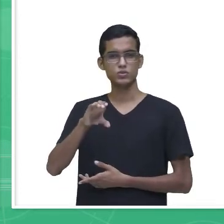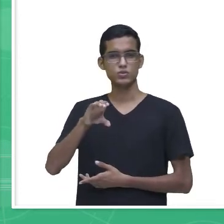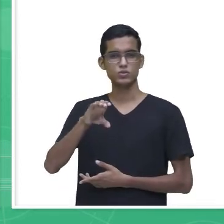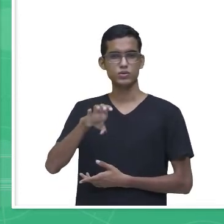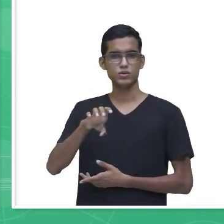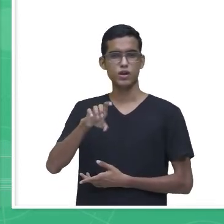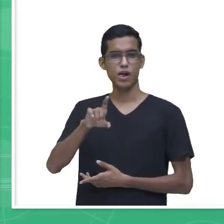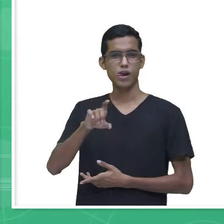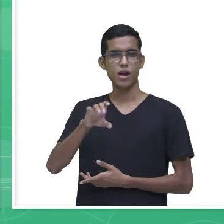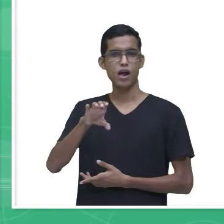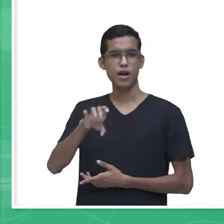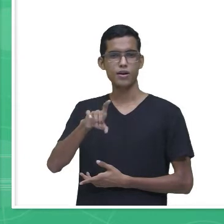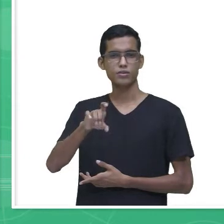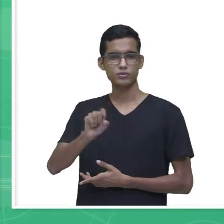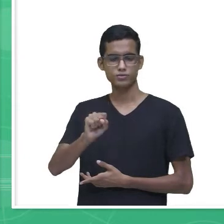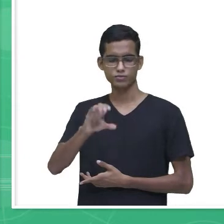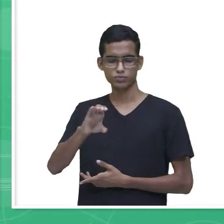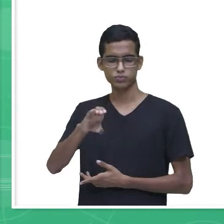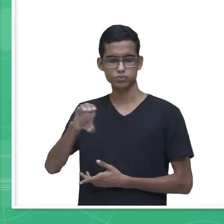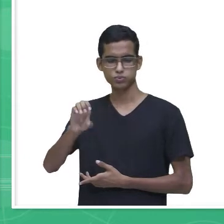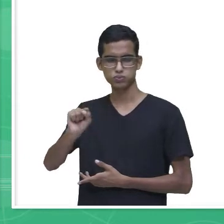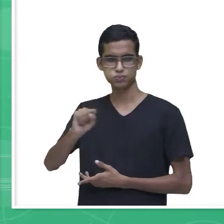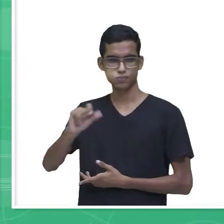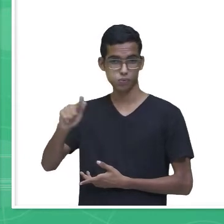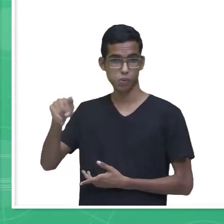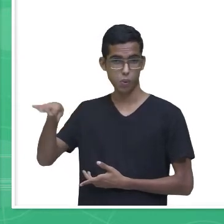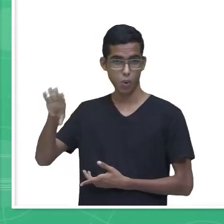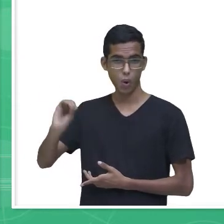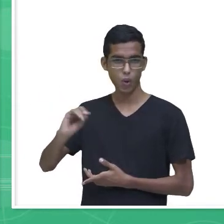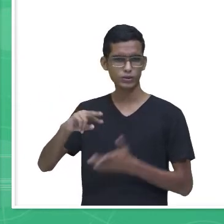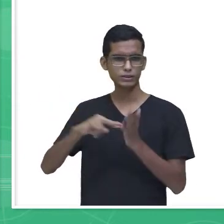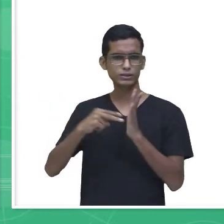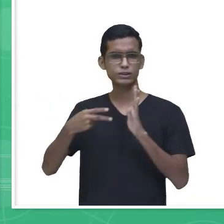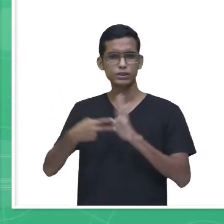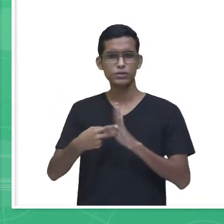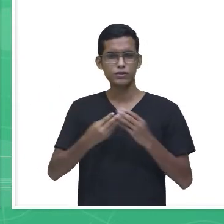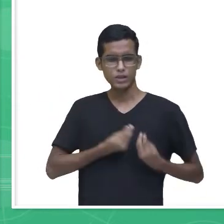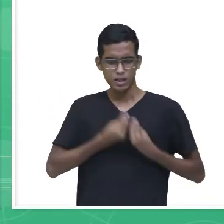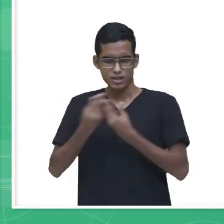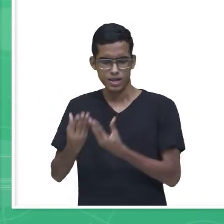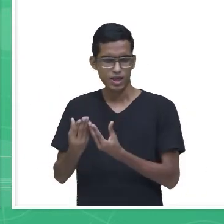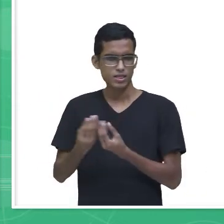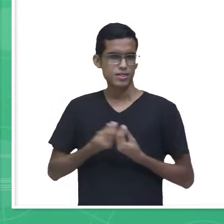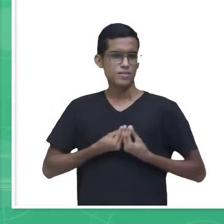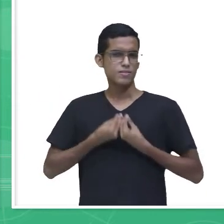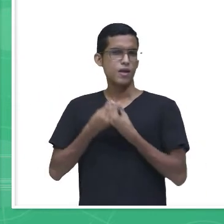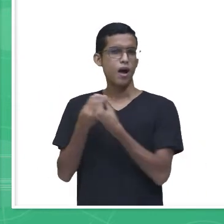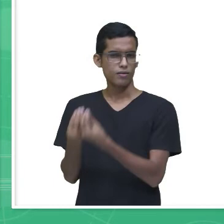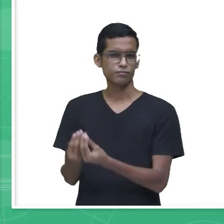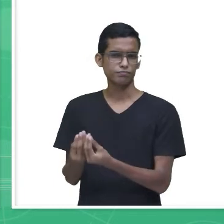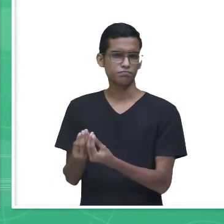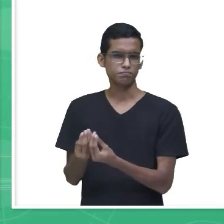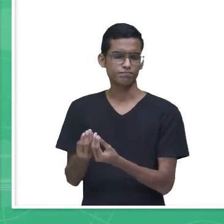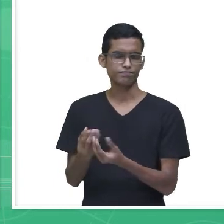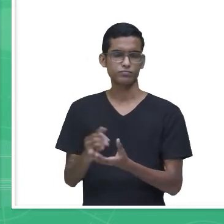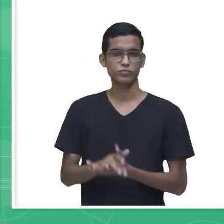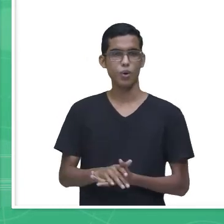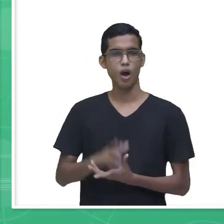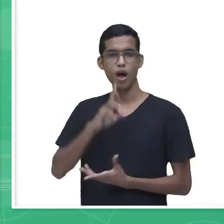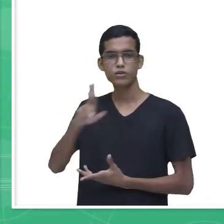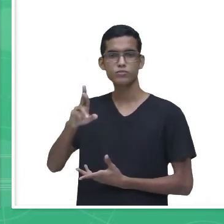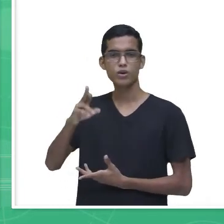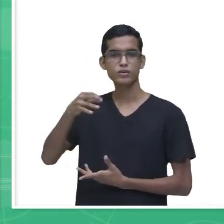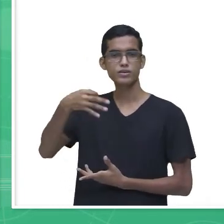ceder, doação. Portanto, a alternativa correta é a letra A, e depois vocês